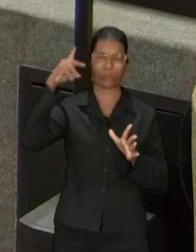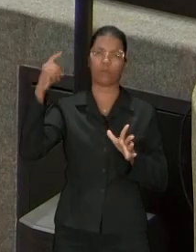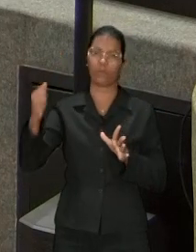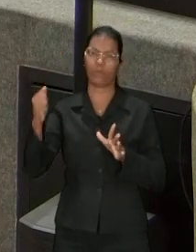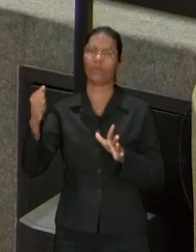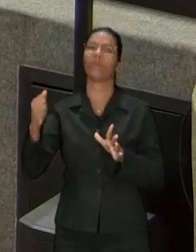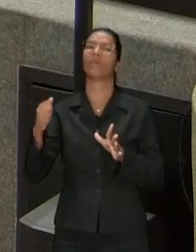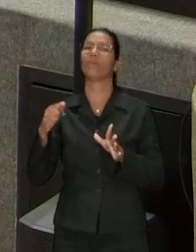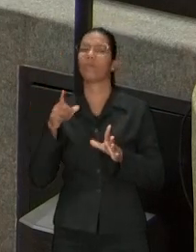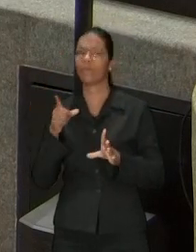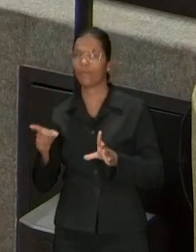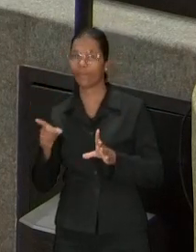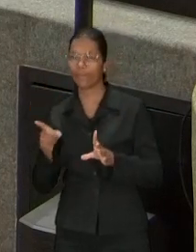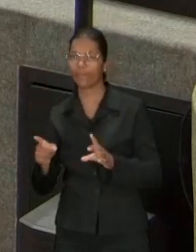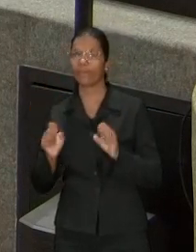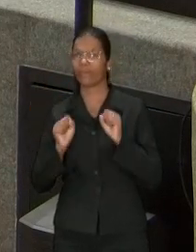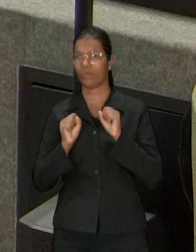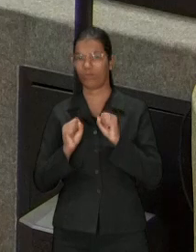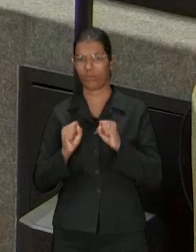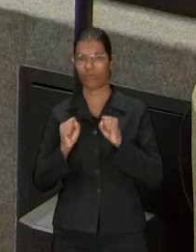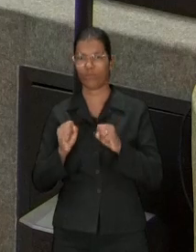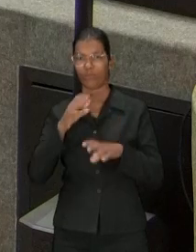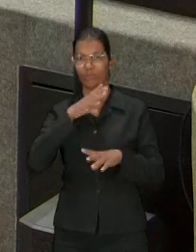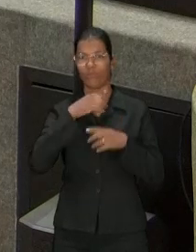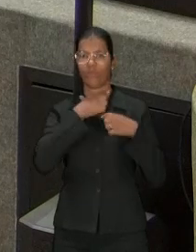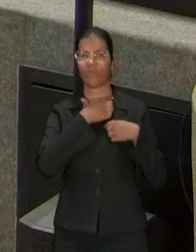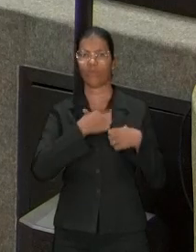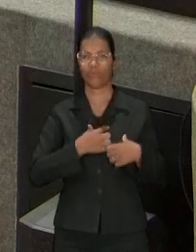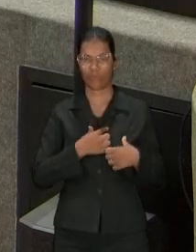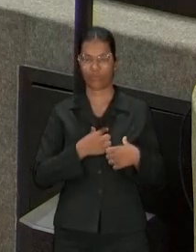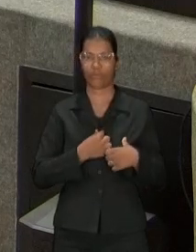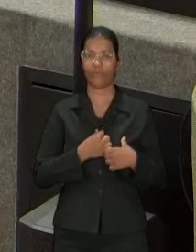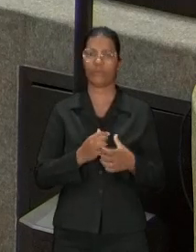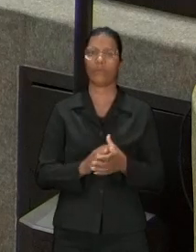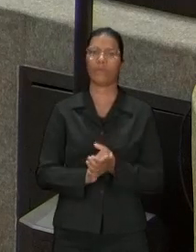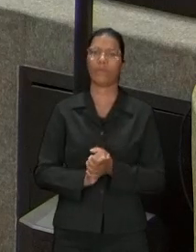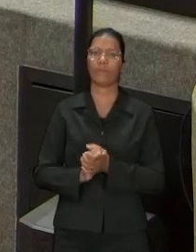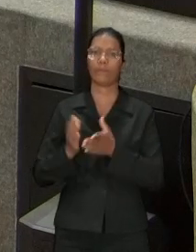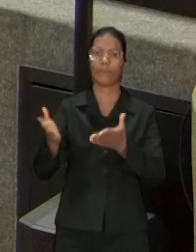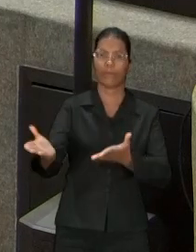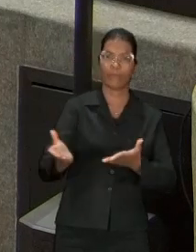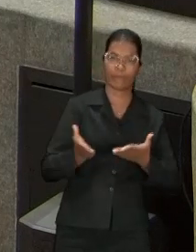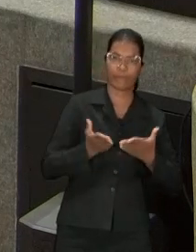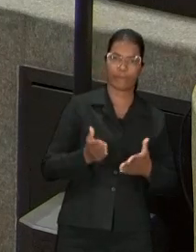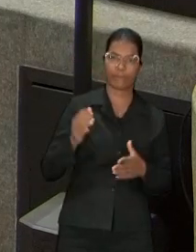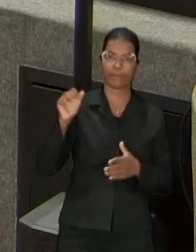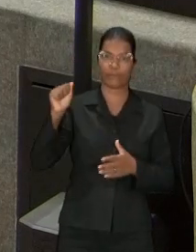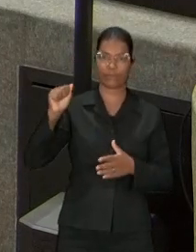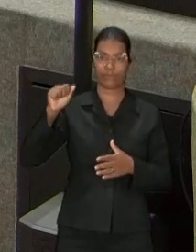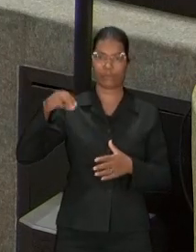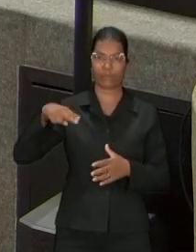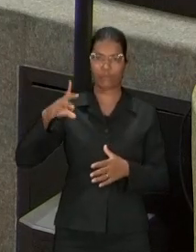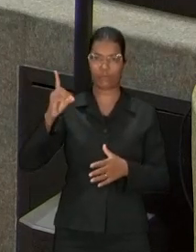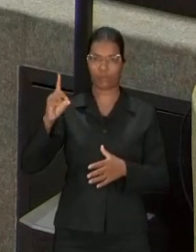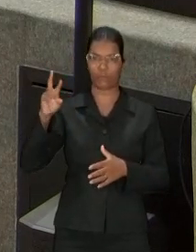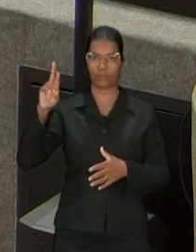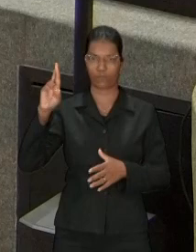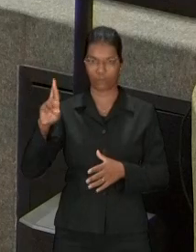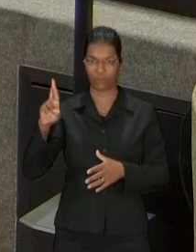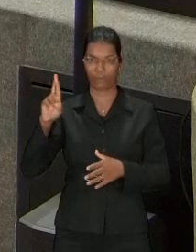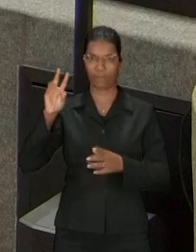Convidamos André Luiz dos Santos Souza, segundo sargento da Polícia Militar, para receber a sua homenagem.